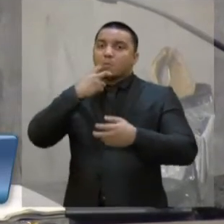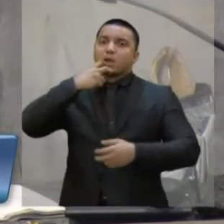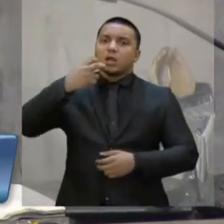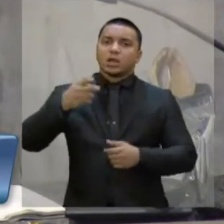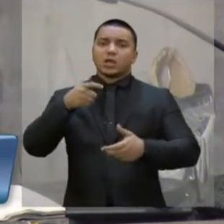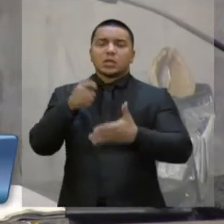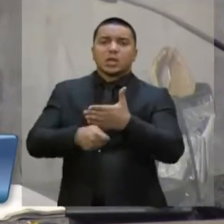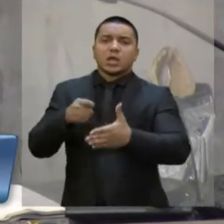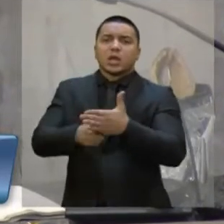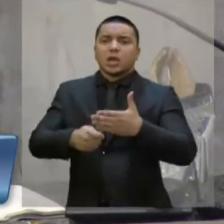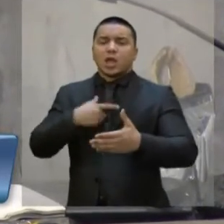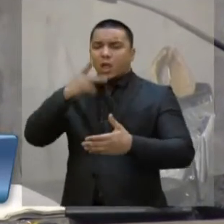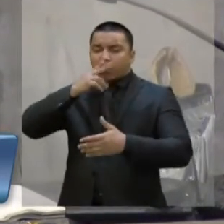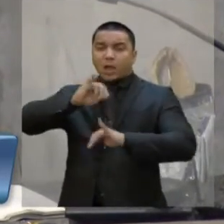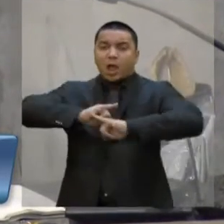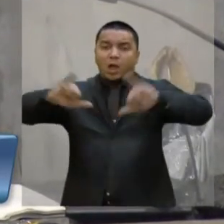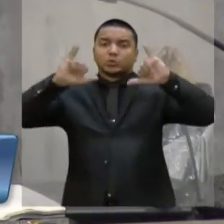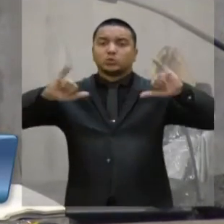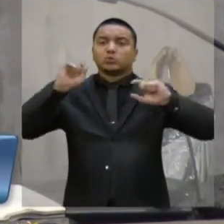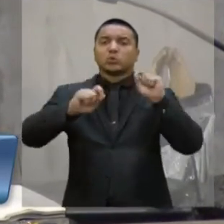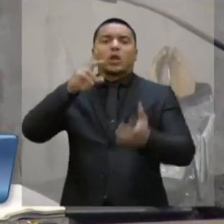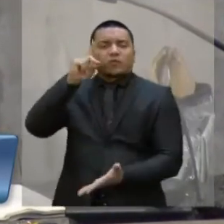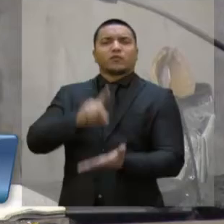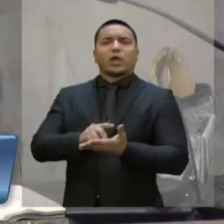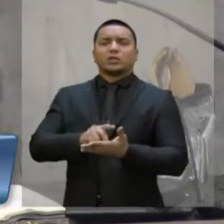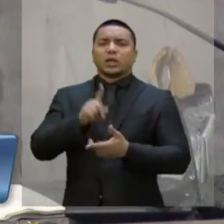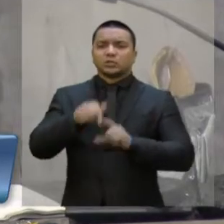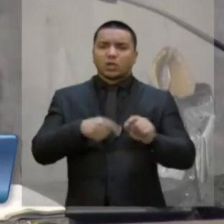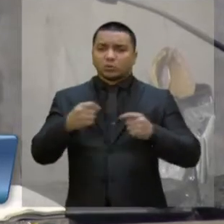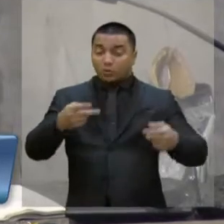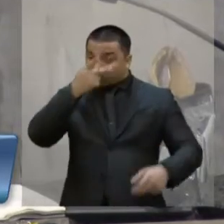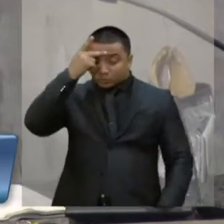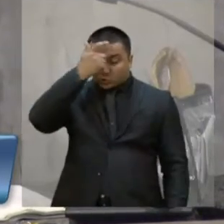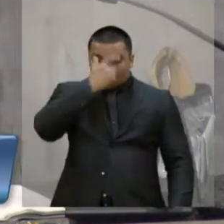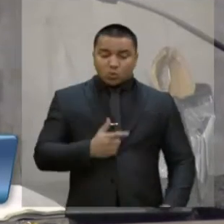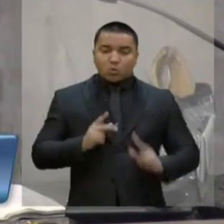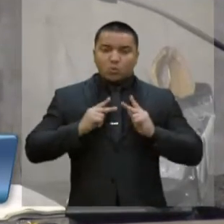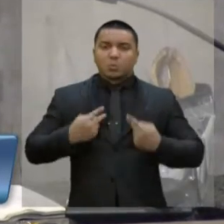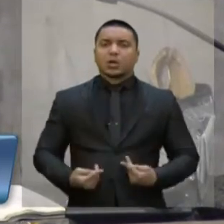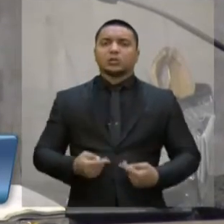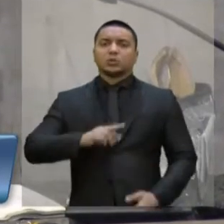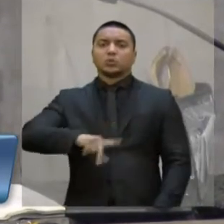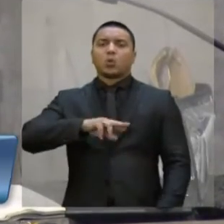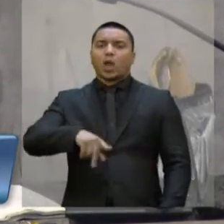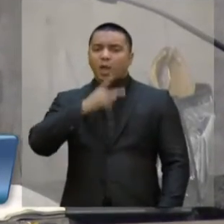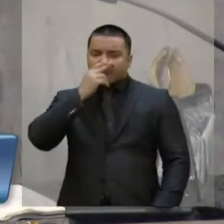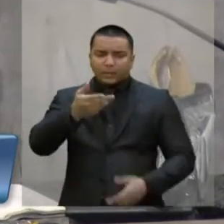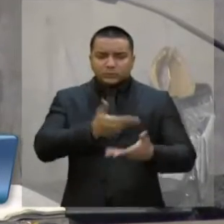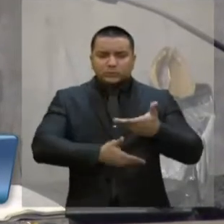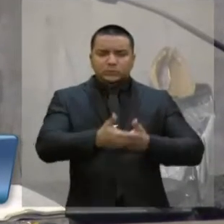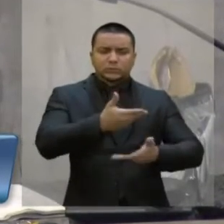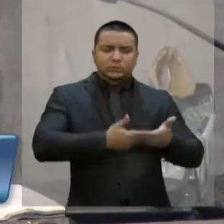são vozes que anunciam verdadeiramente que o homem não tem, deputado Renato Rosendo, uma